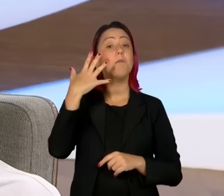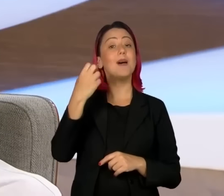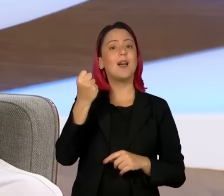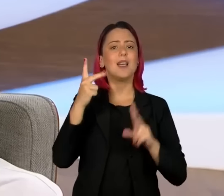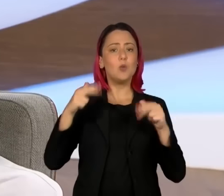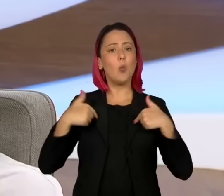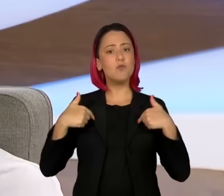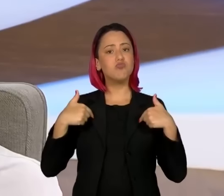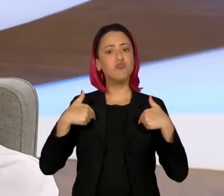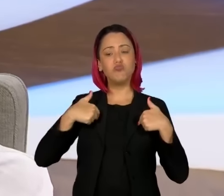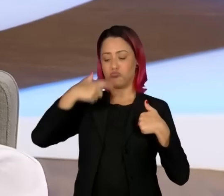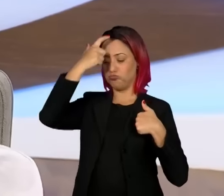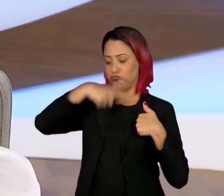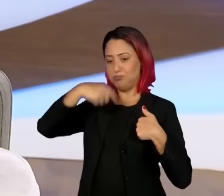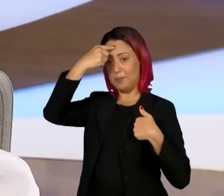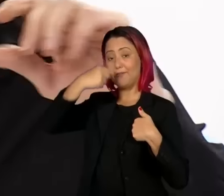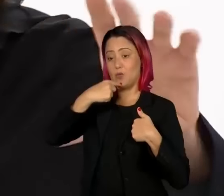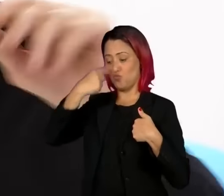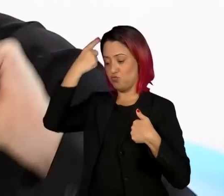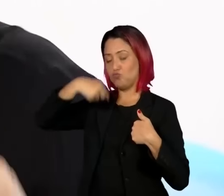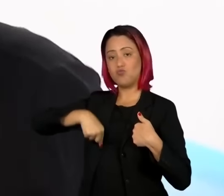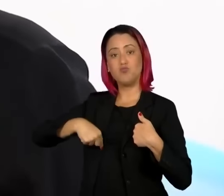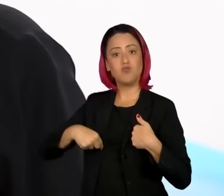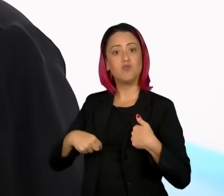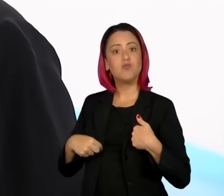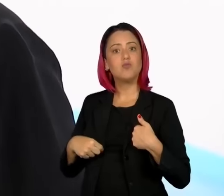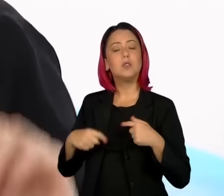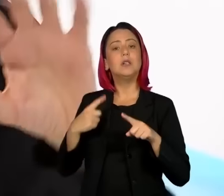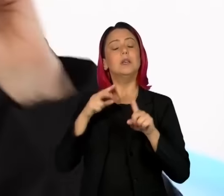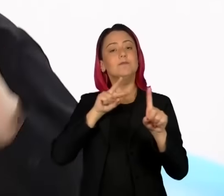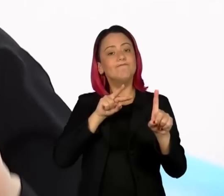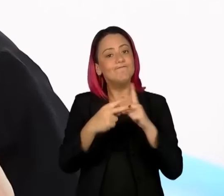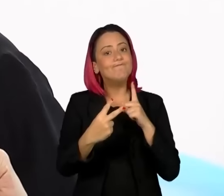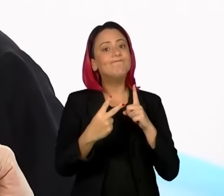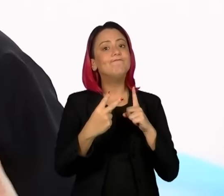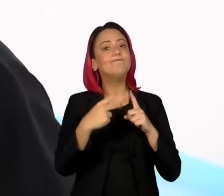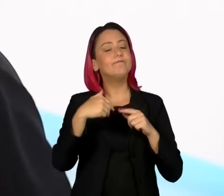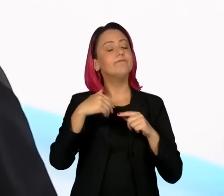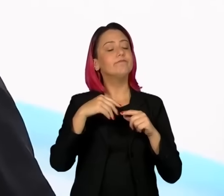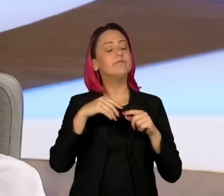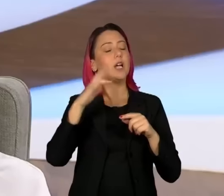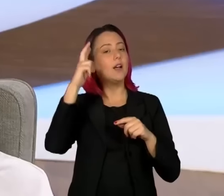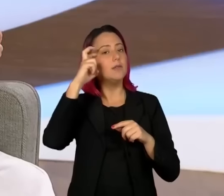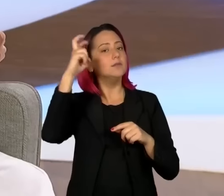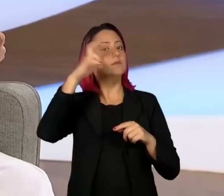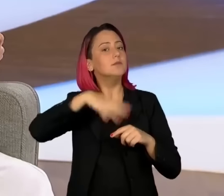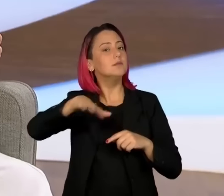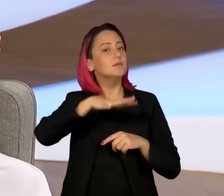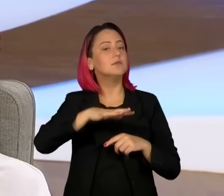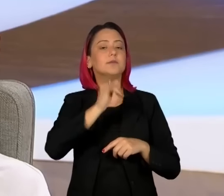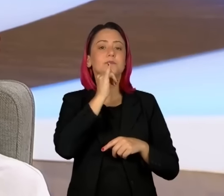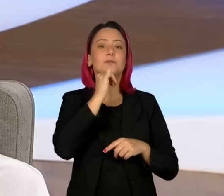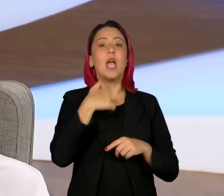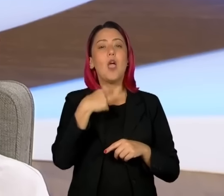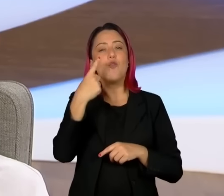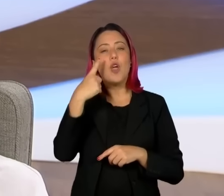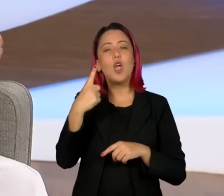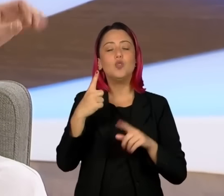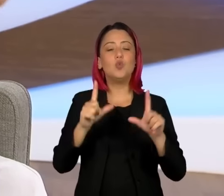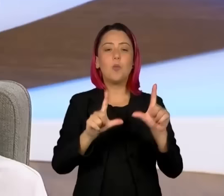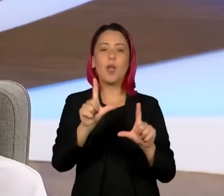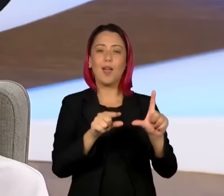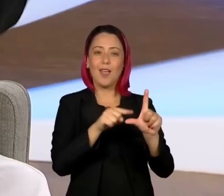eu eh e também do ponto de vista intelectual eu olho o programa do Mano Brown